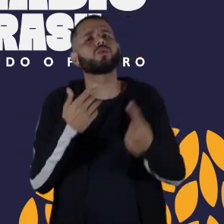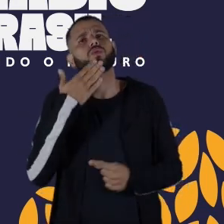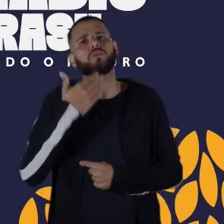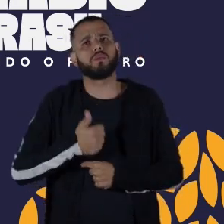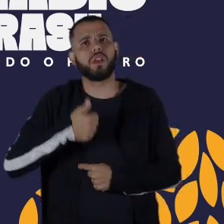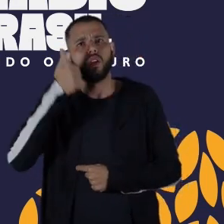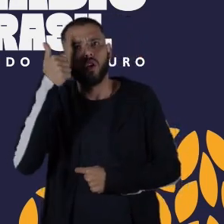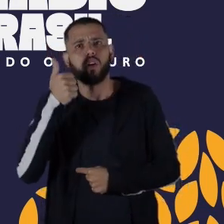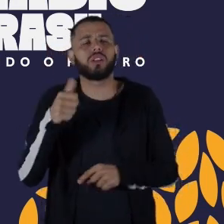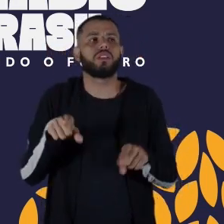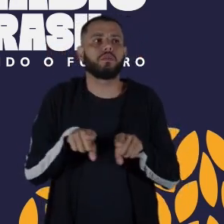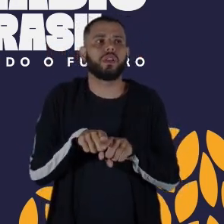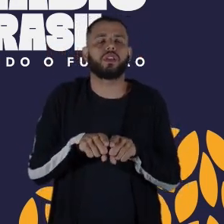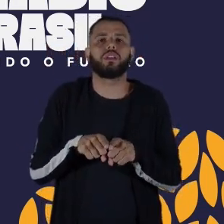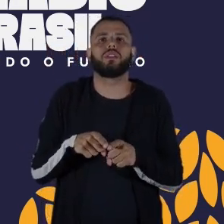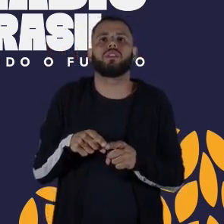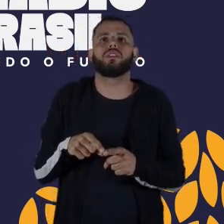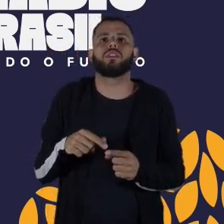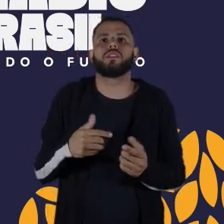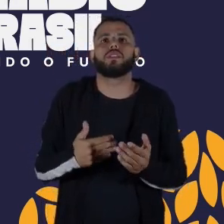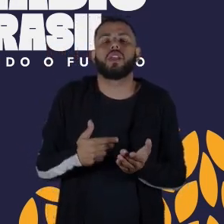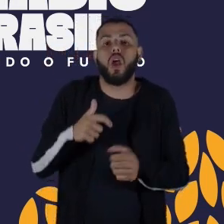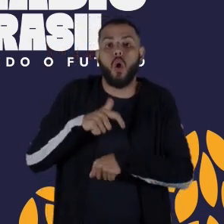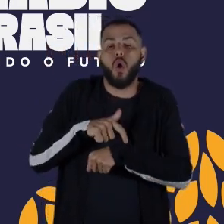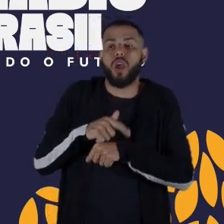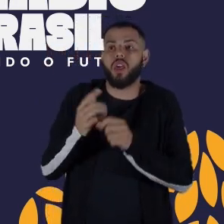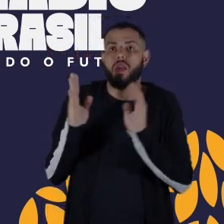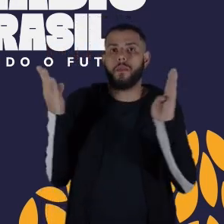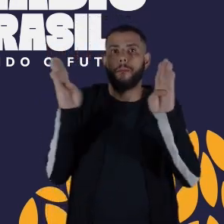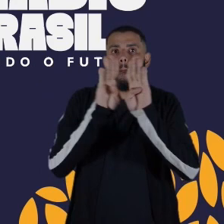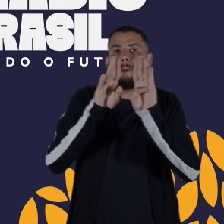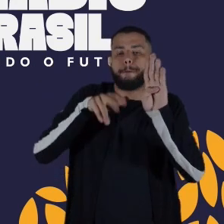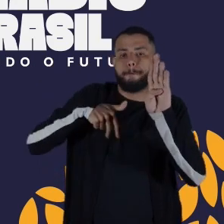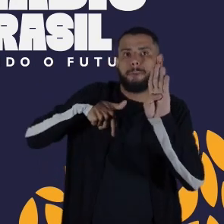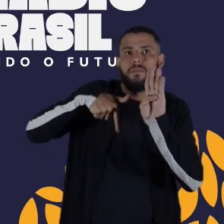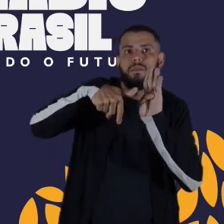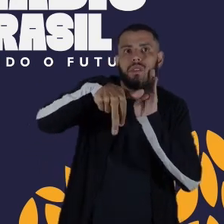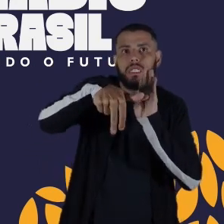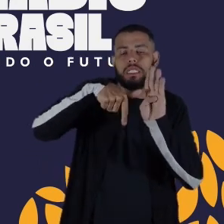o freezing, que é quando vai passar pela porta, ele fica...